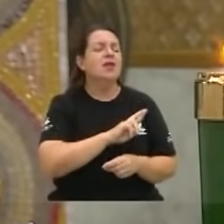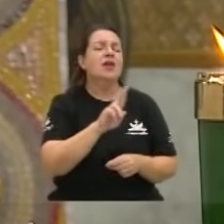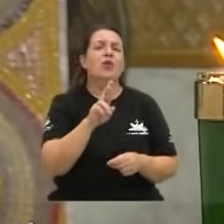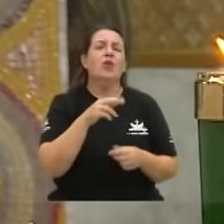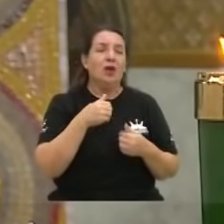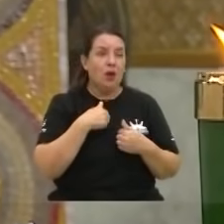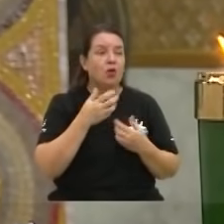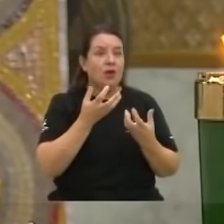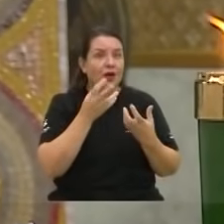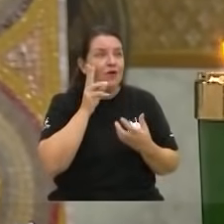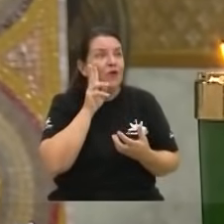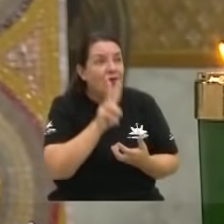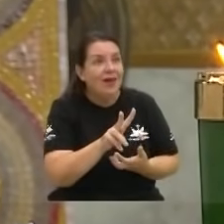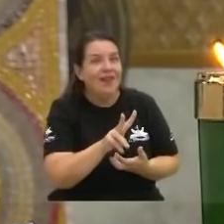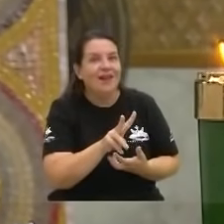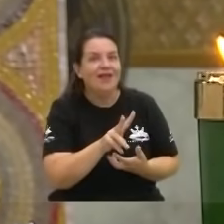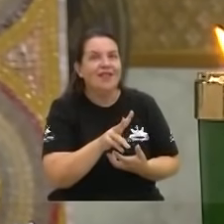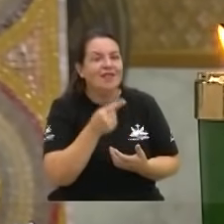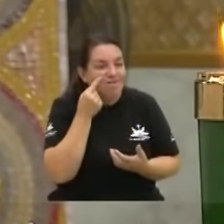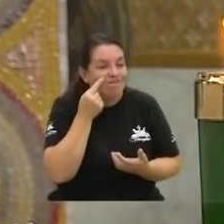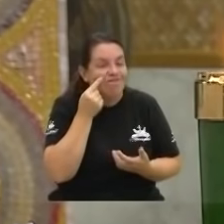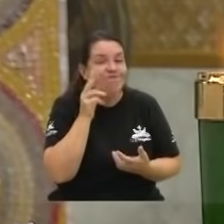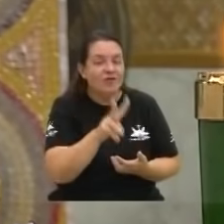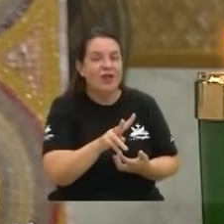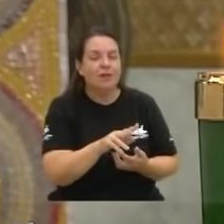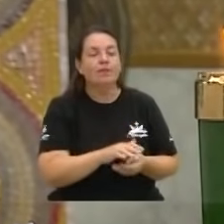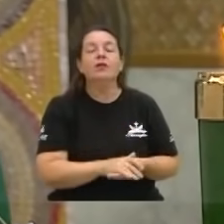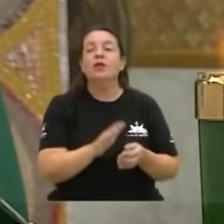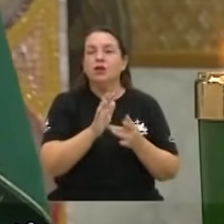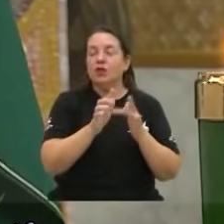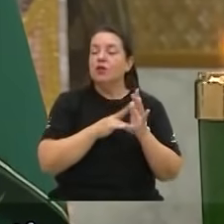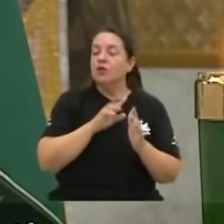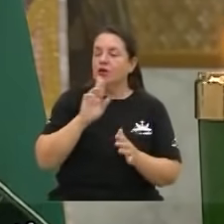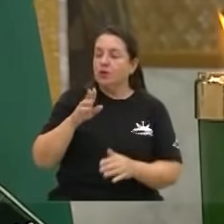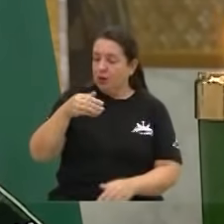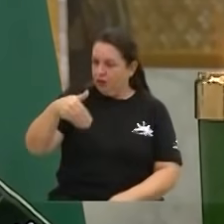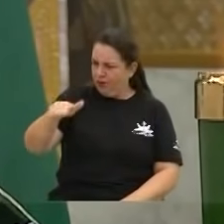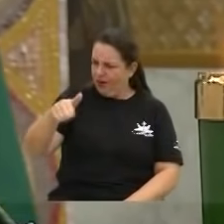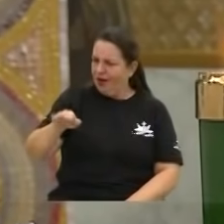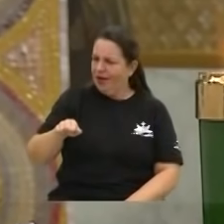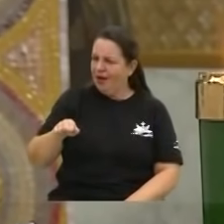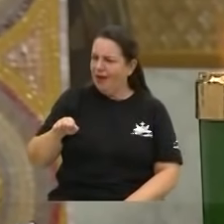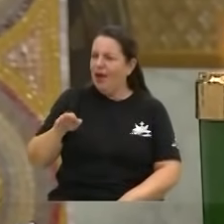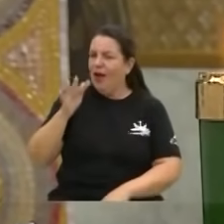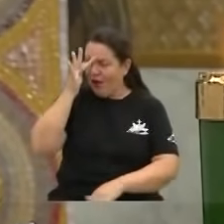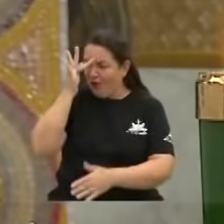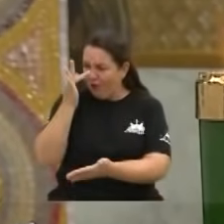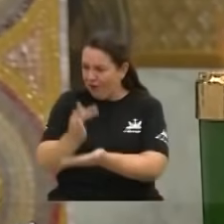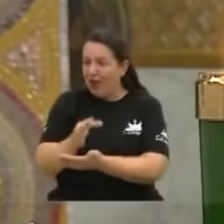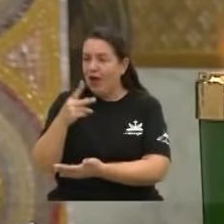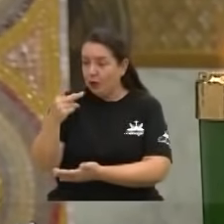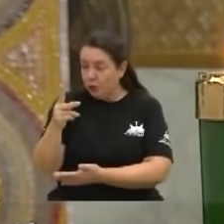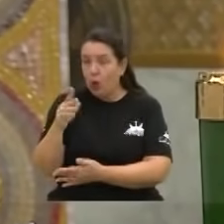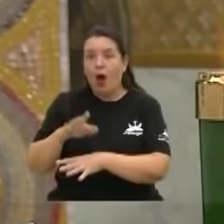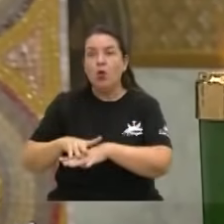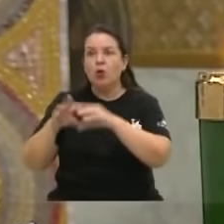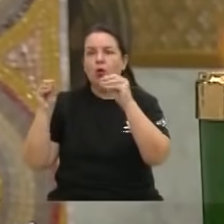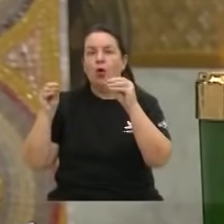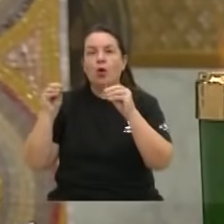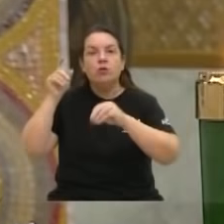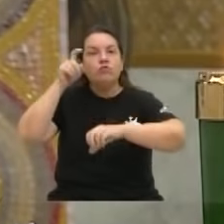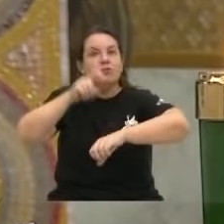eu veja. Jesus disse: vai, a tua fé te curou. No mesmo